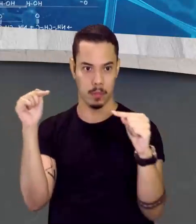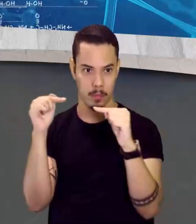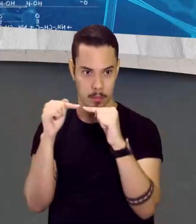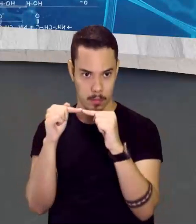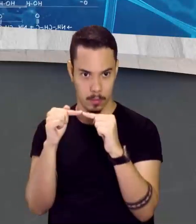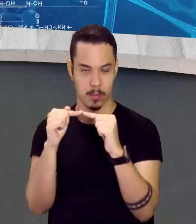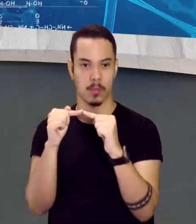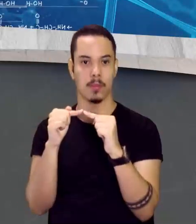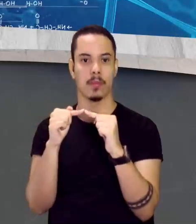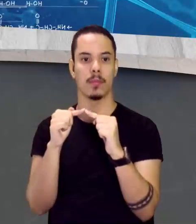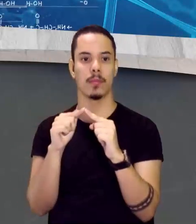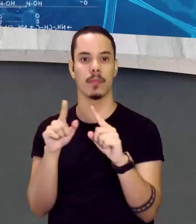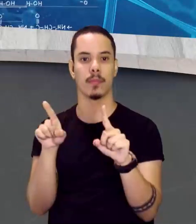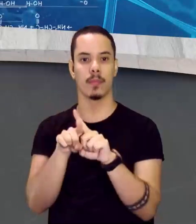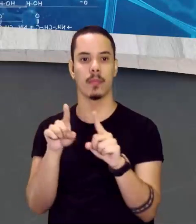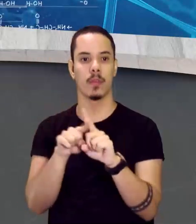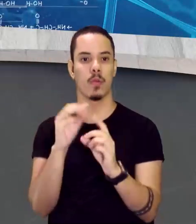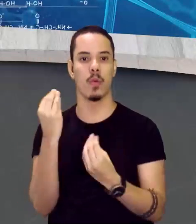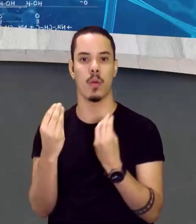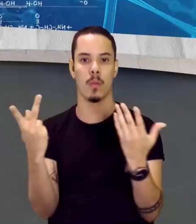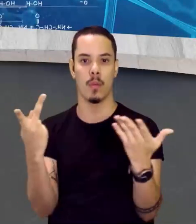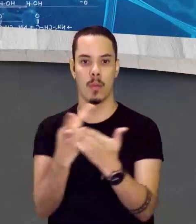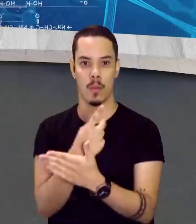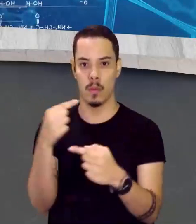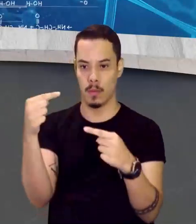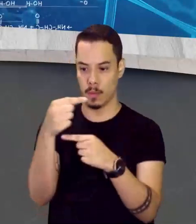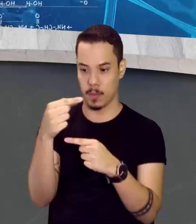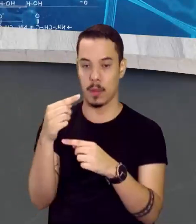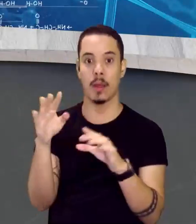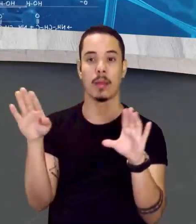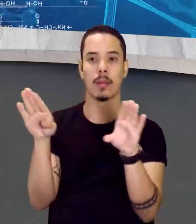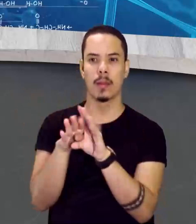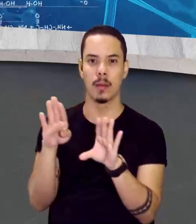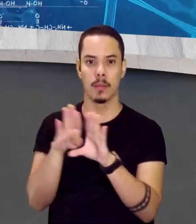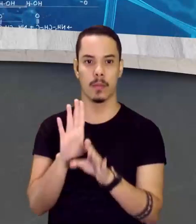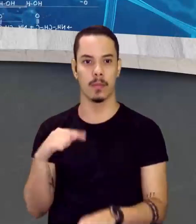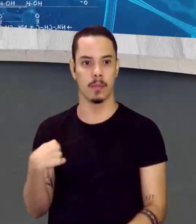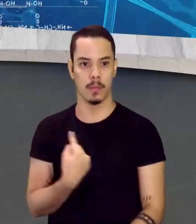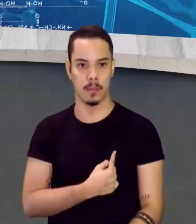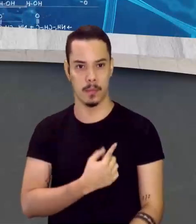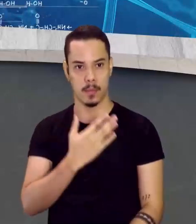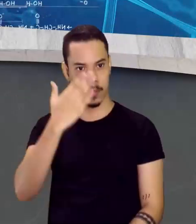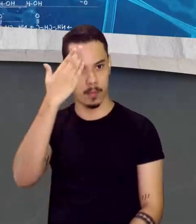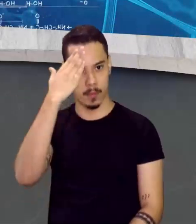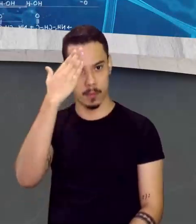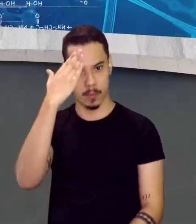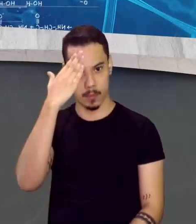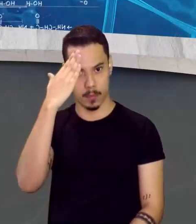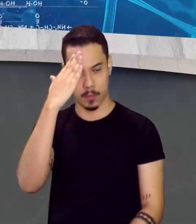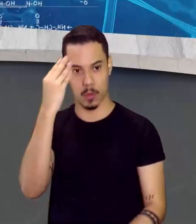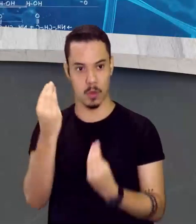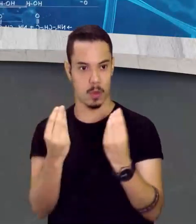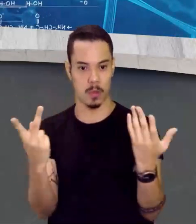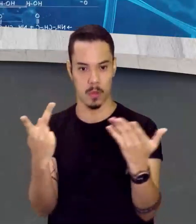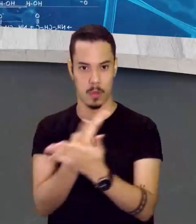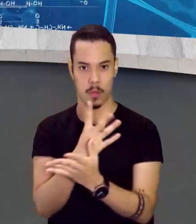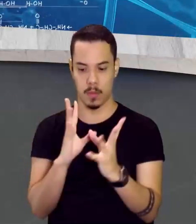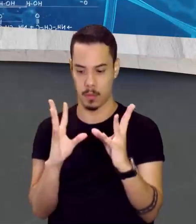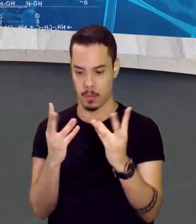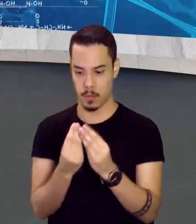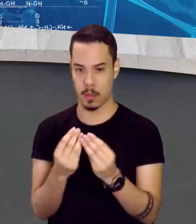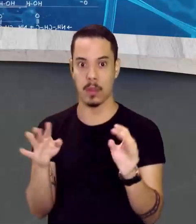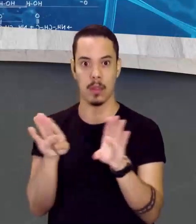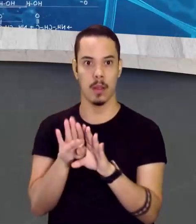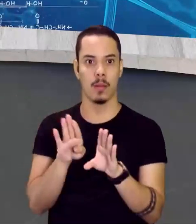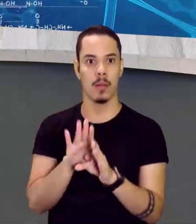ligações, a polaridade das ligações, a polaridade das substâncias e a